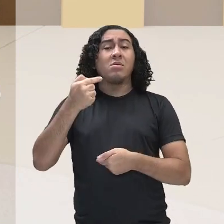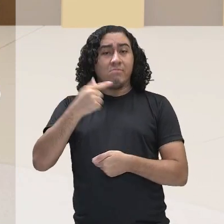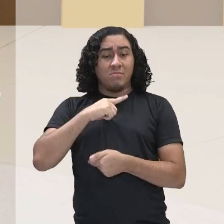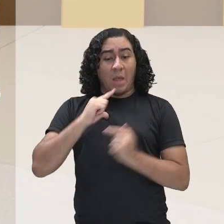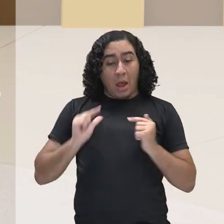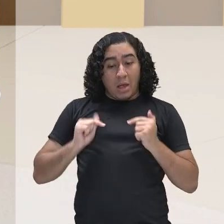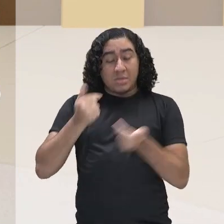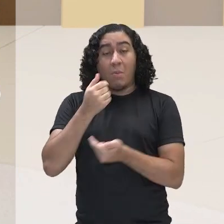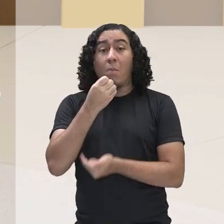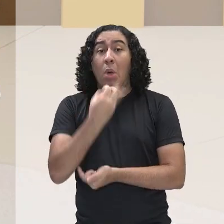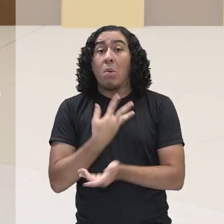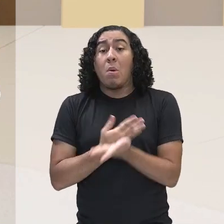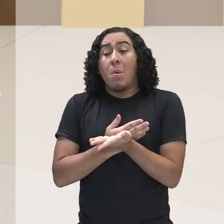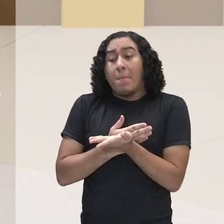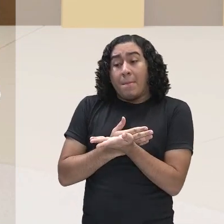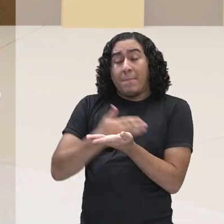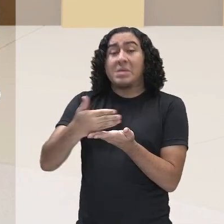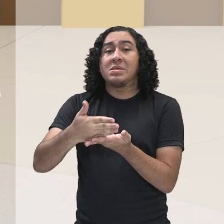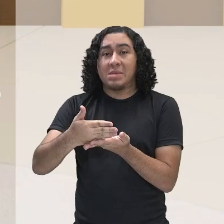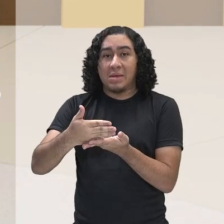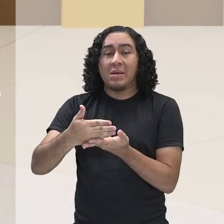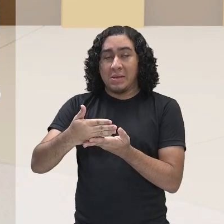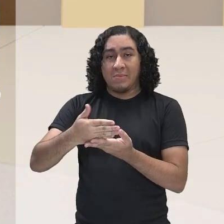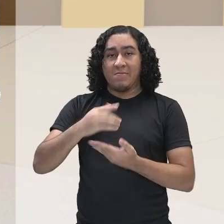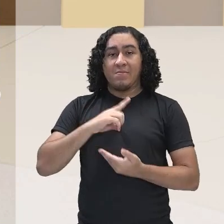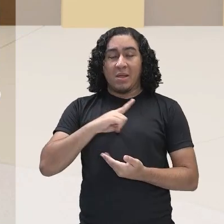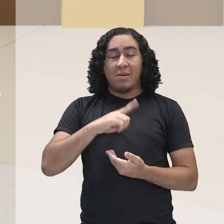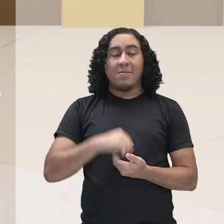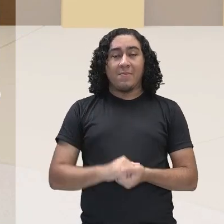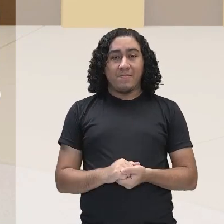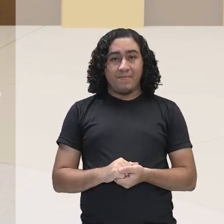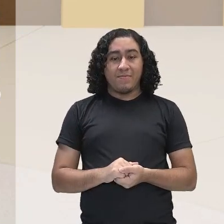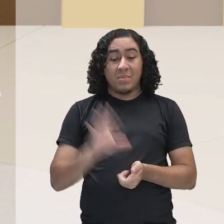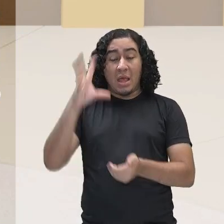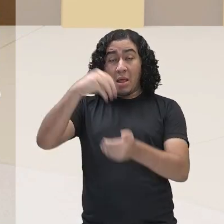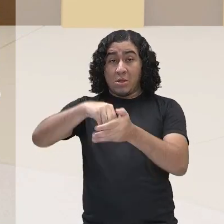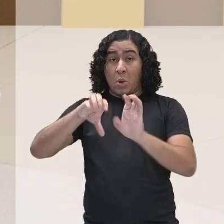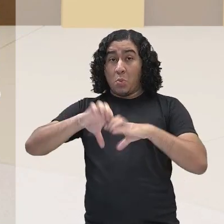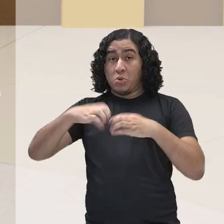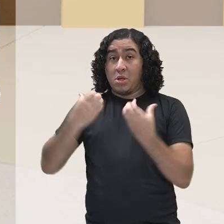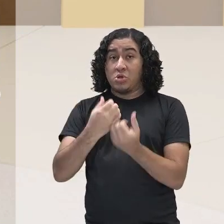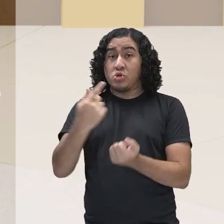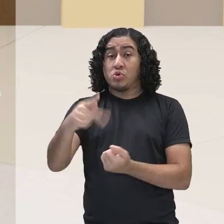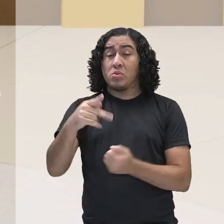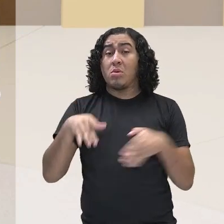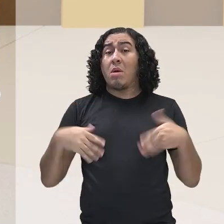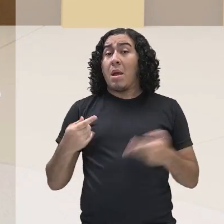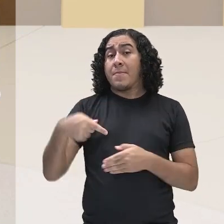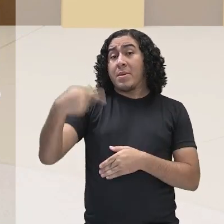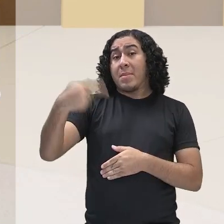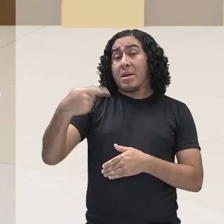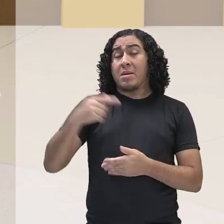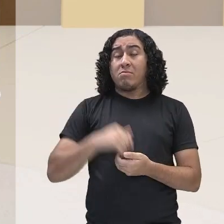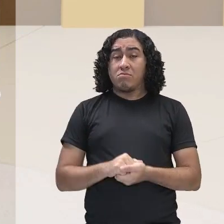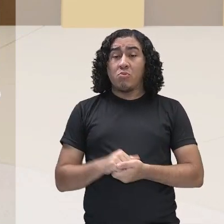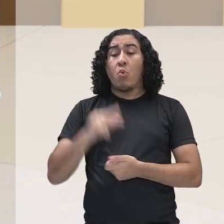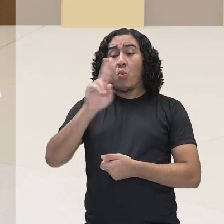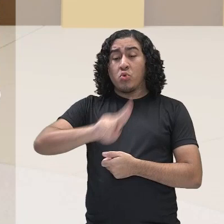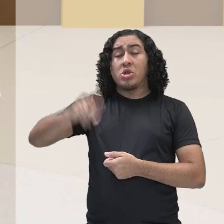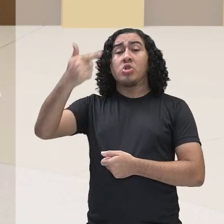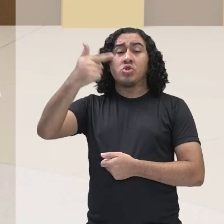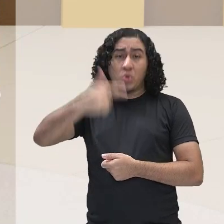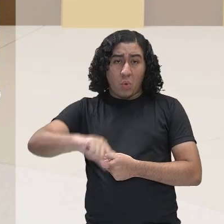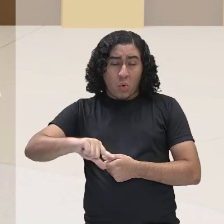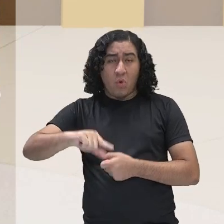iniciativas, né? Começar, dar o start em grandes iniciativas dentro da sua comunidade. E a primeira delas, olha, a reciclagem aí,